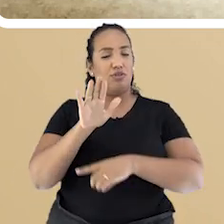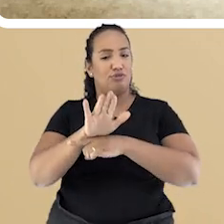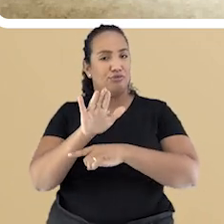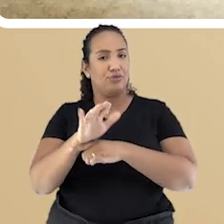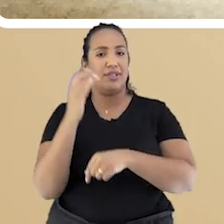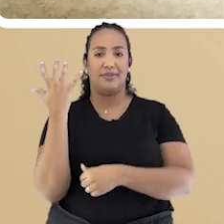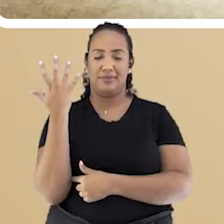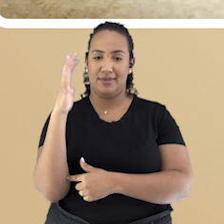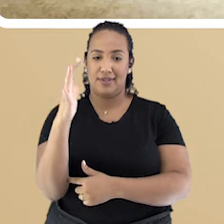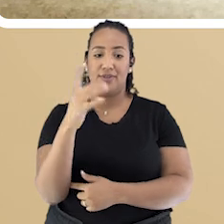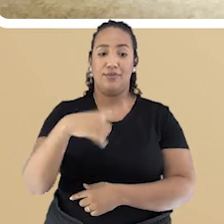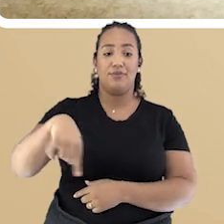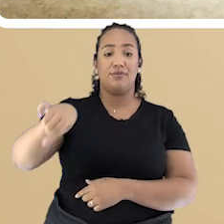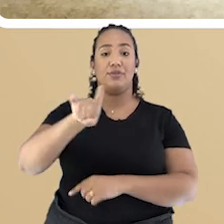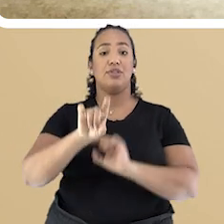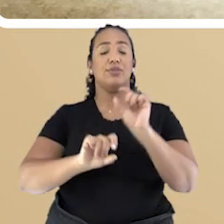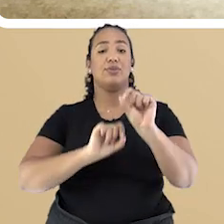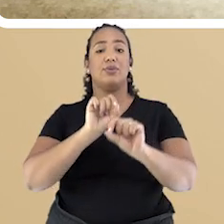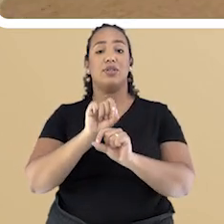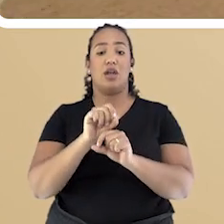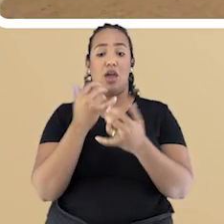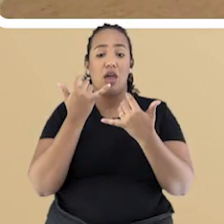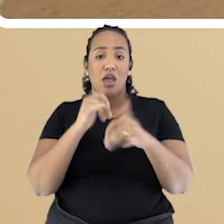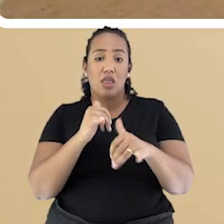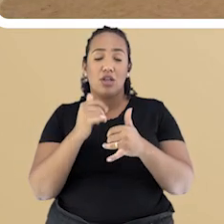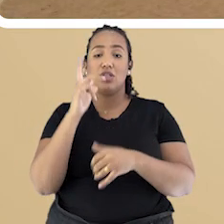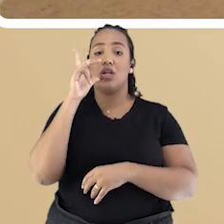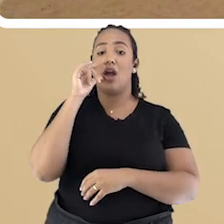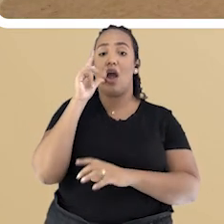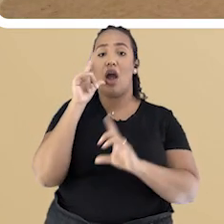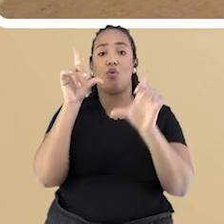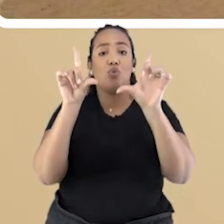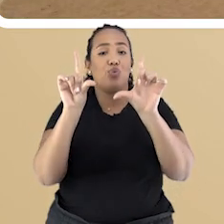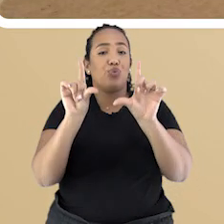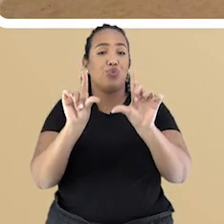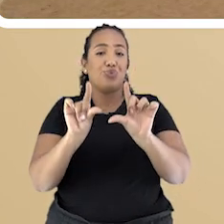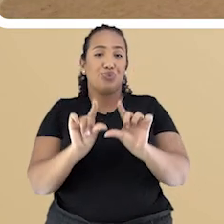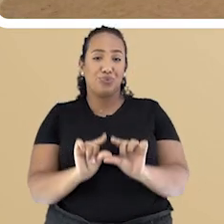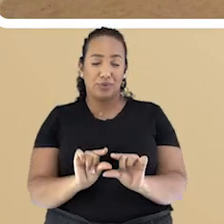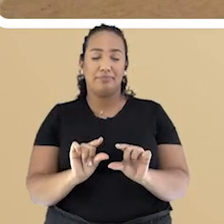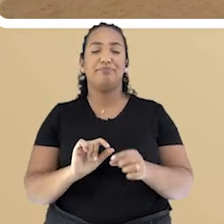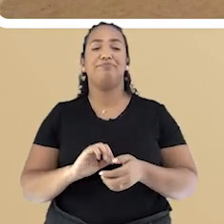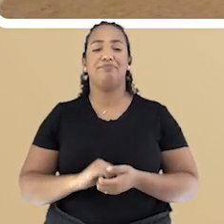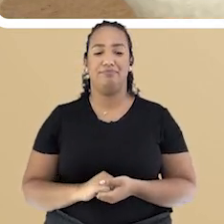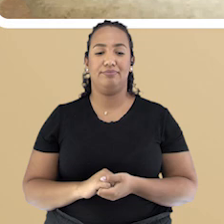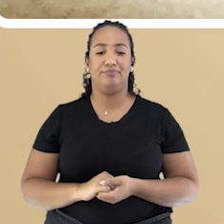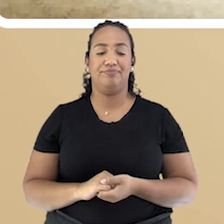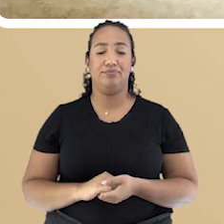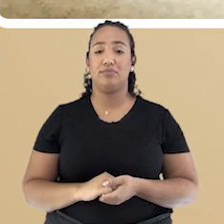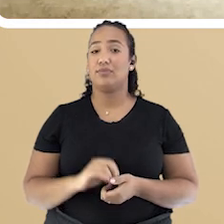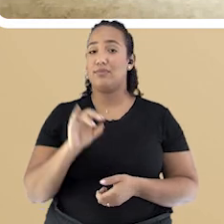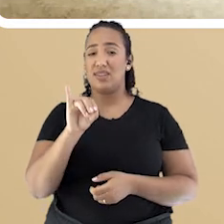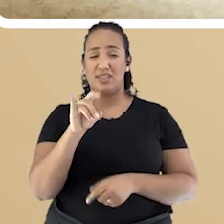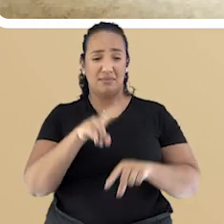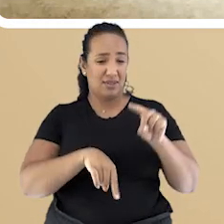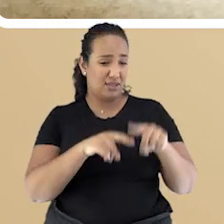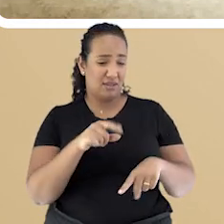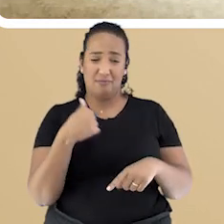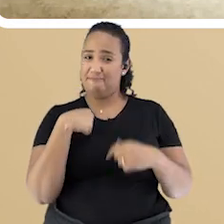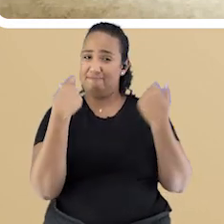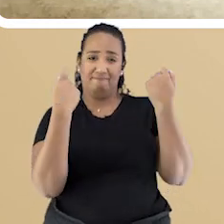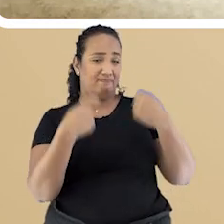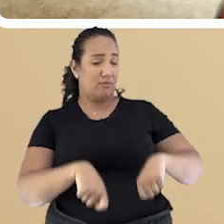e reutilizáveis, você vai reduzir o consumo de energia, de água e a quantidade de resíduos gerada. E quando o produto não servir